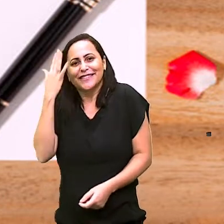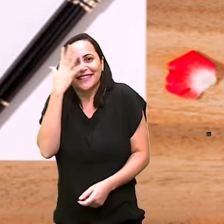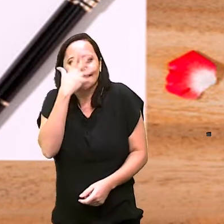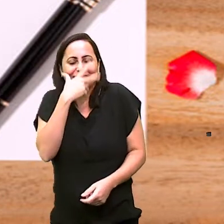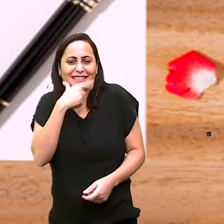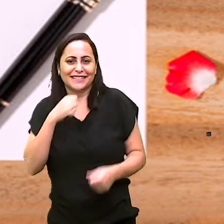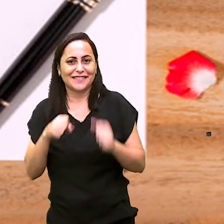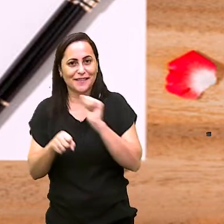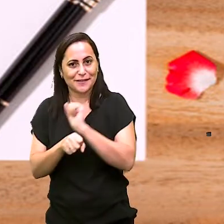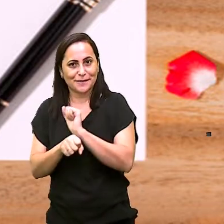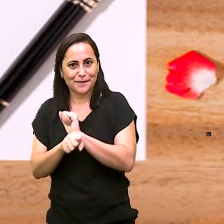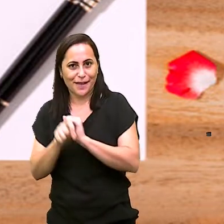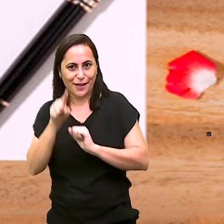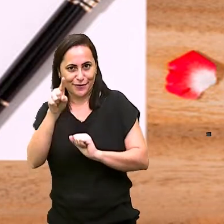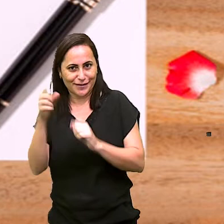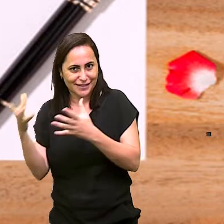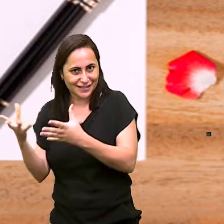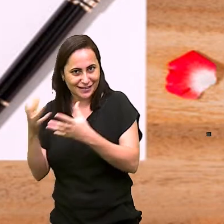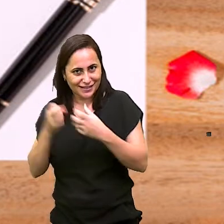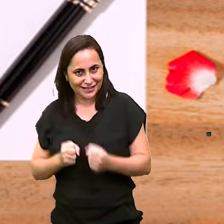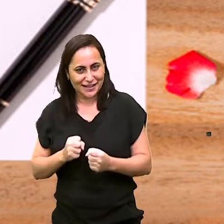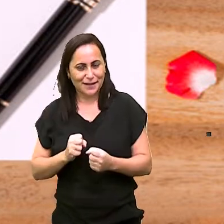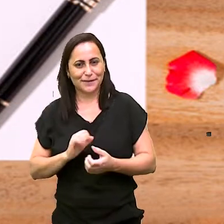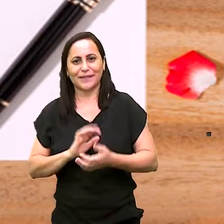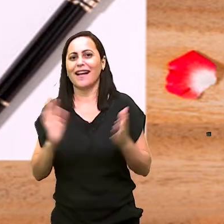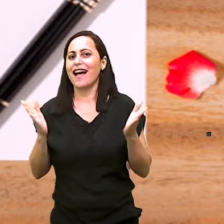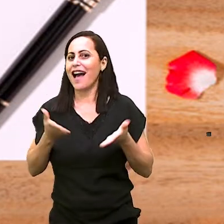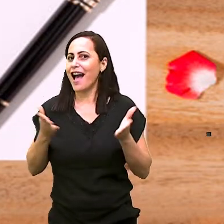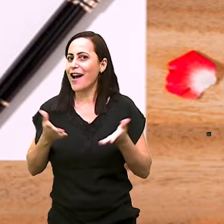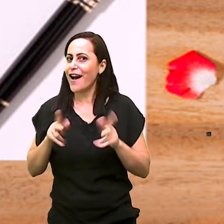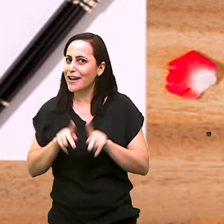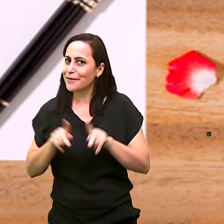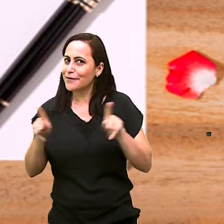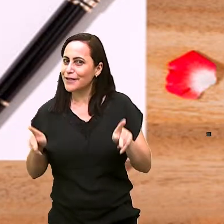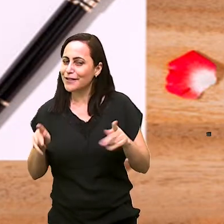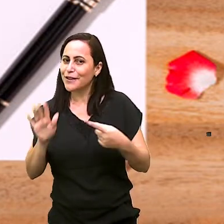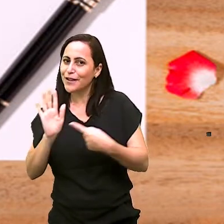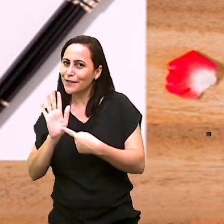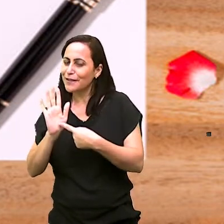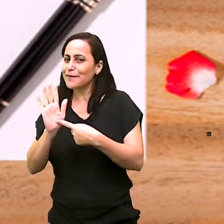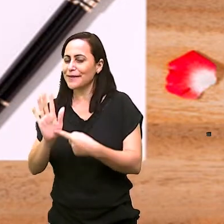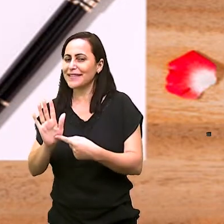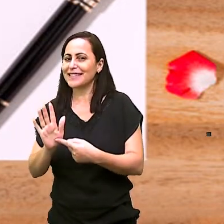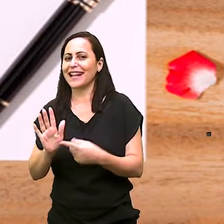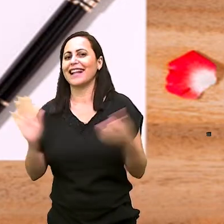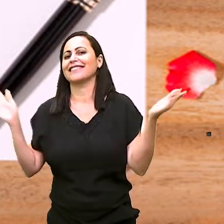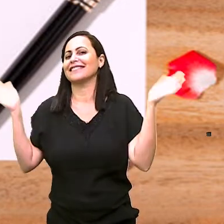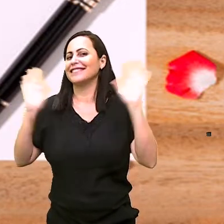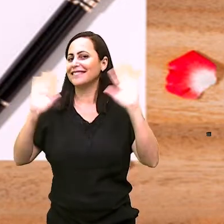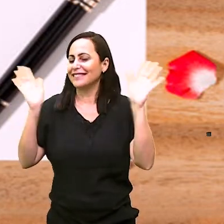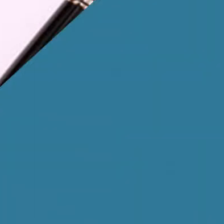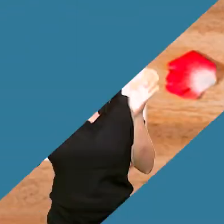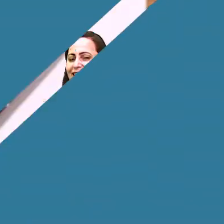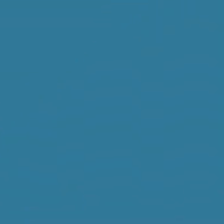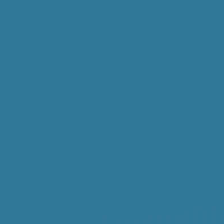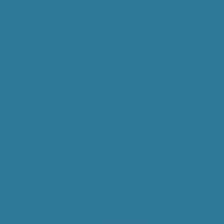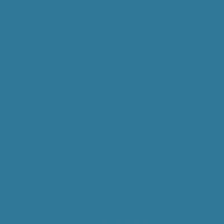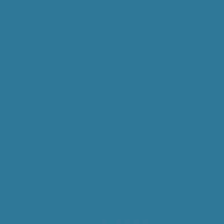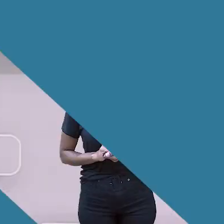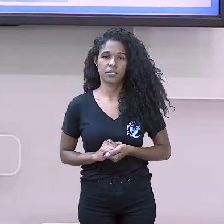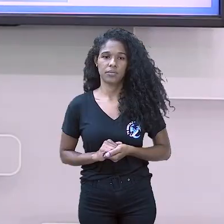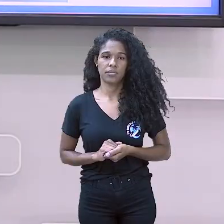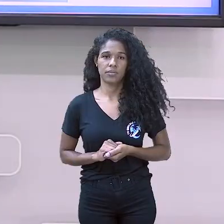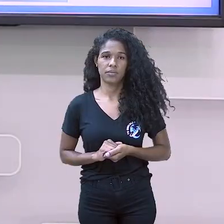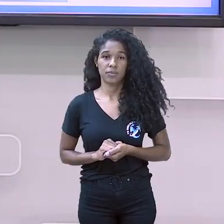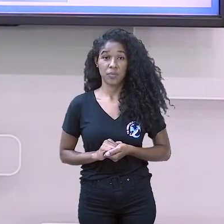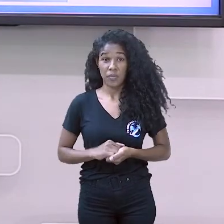Mas agora, quem vai conversar com vocês é a professora Patrícia. Ela vai explicar direitinho. Tchauzinho!